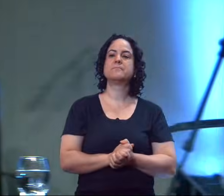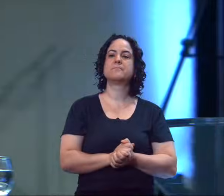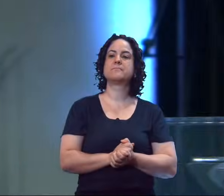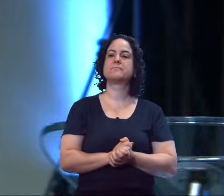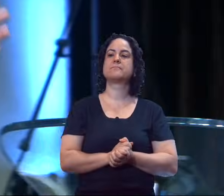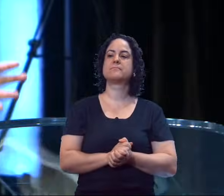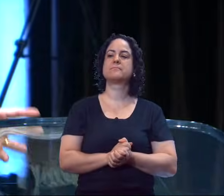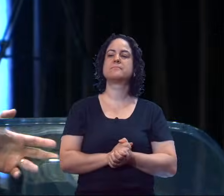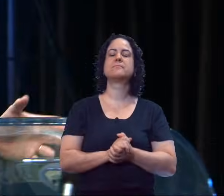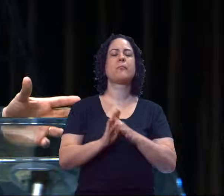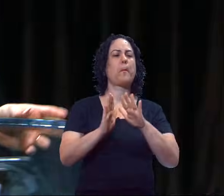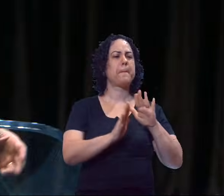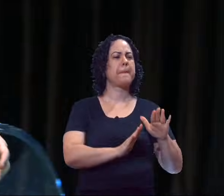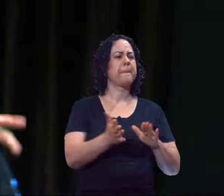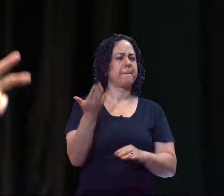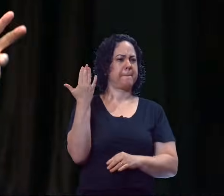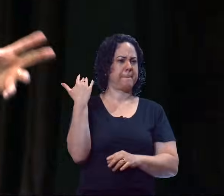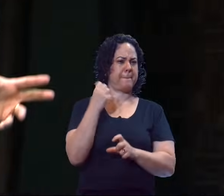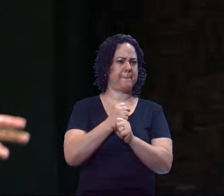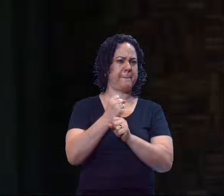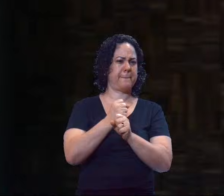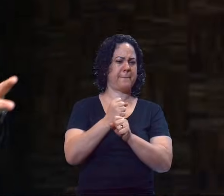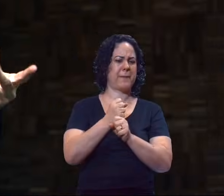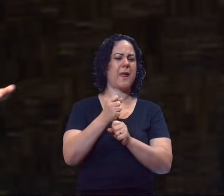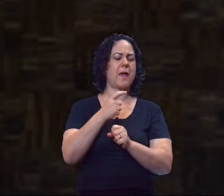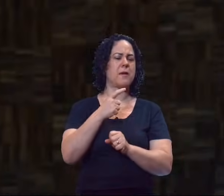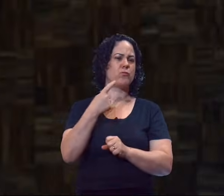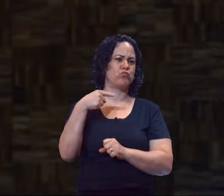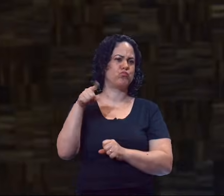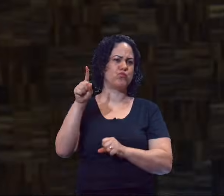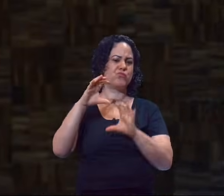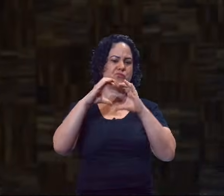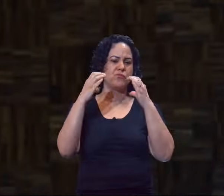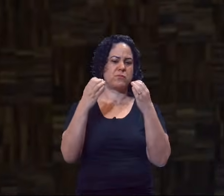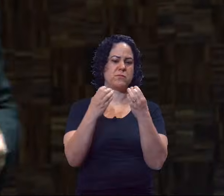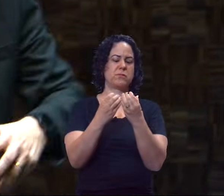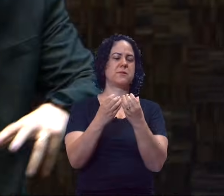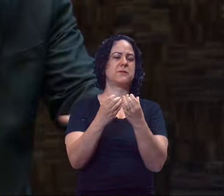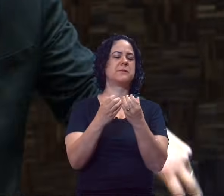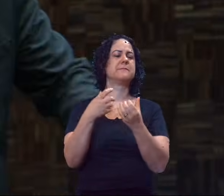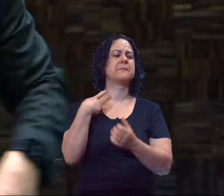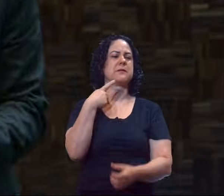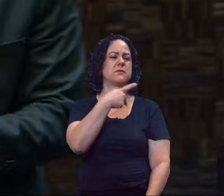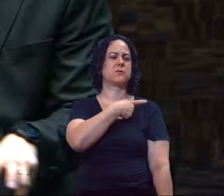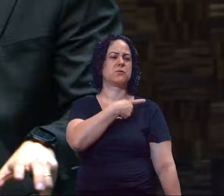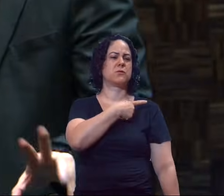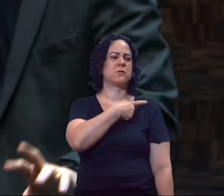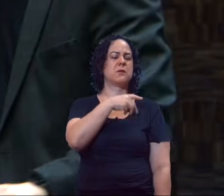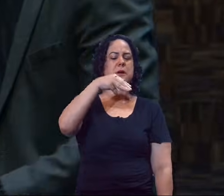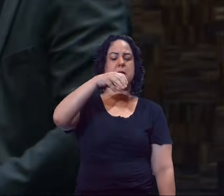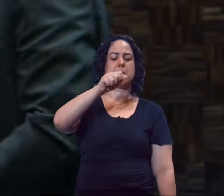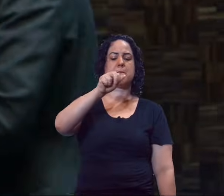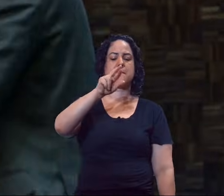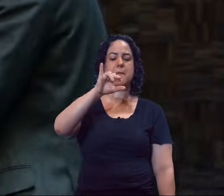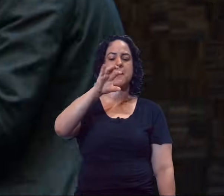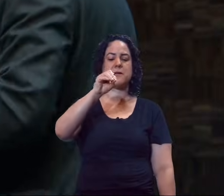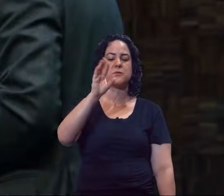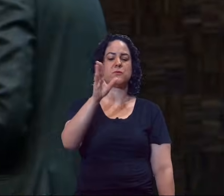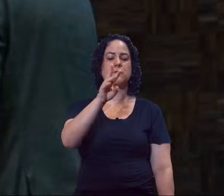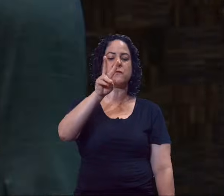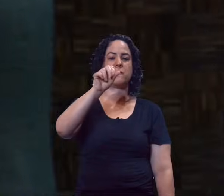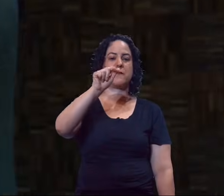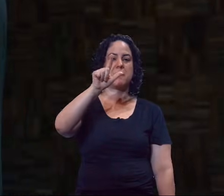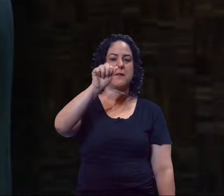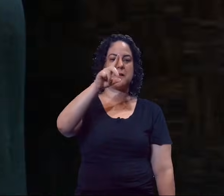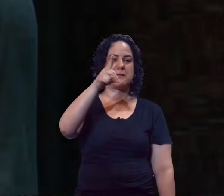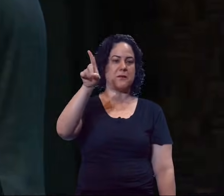Há uns anos atrás, eu tive o privilégio de participar de um congresso que estava o pastor Márcio Valadão, e a gente estava batendo papo na mesa sobre vários